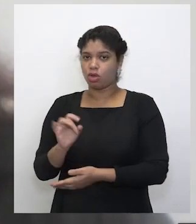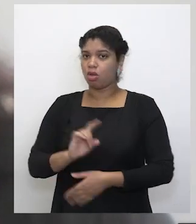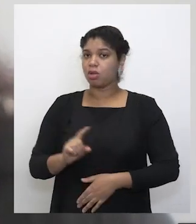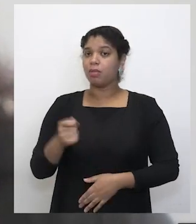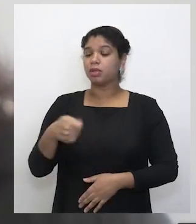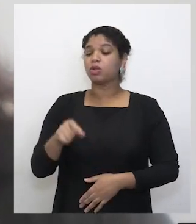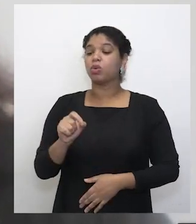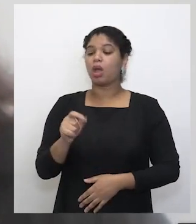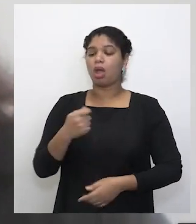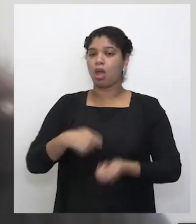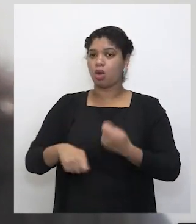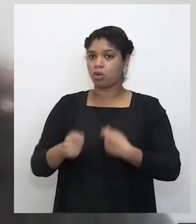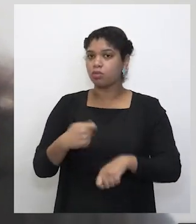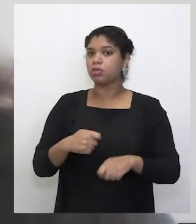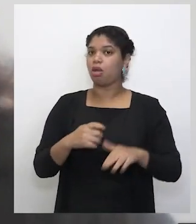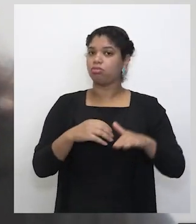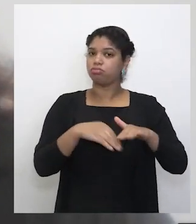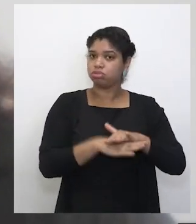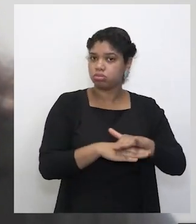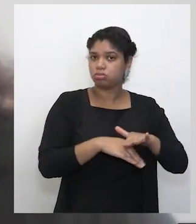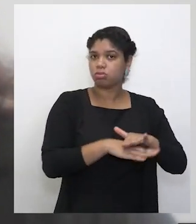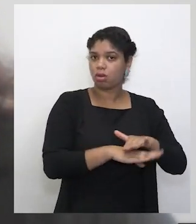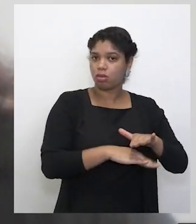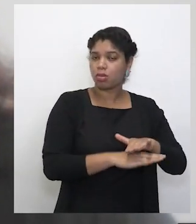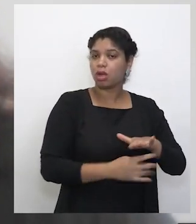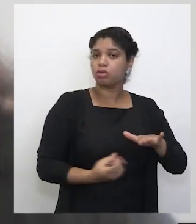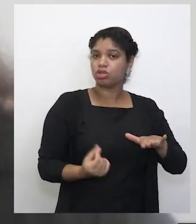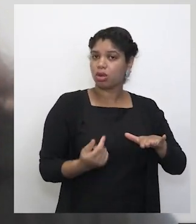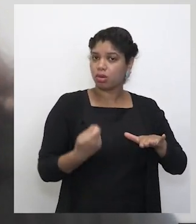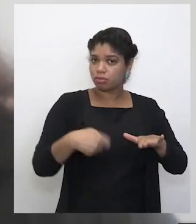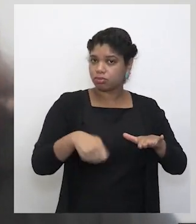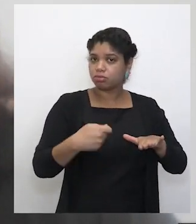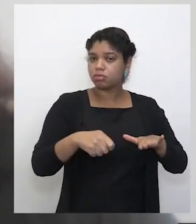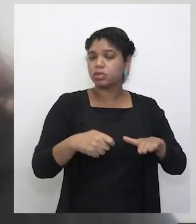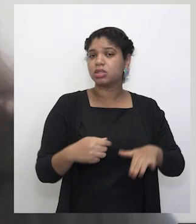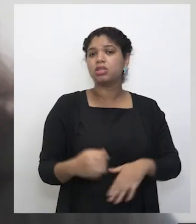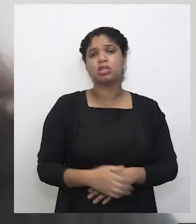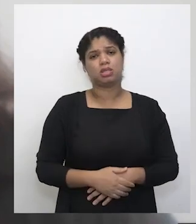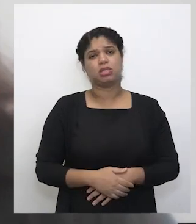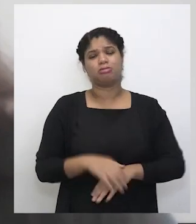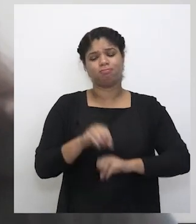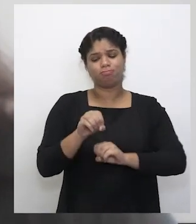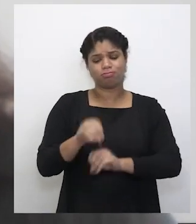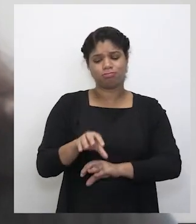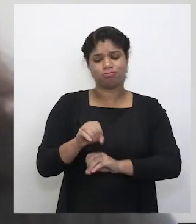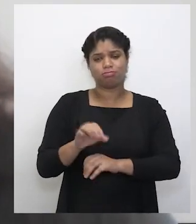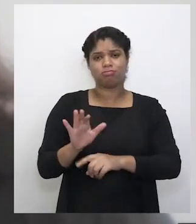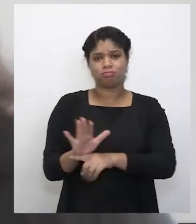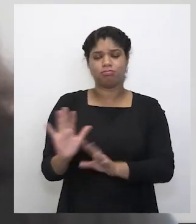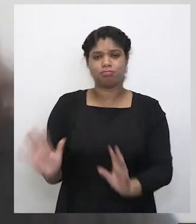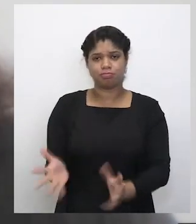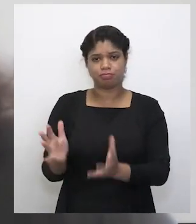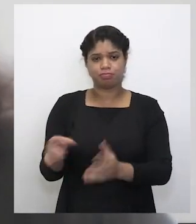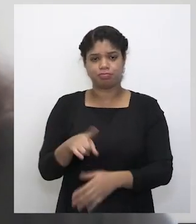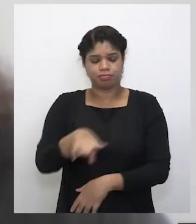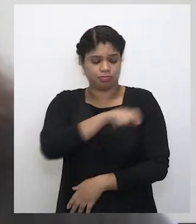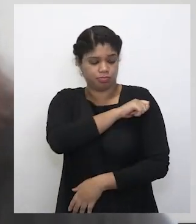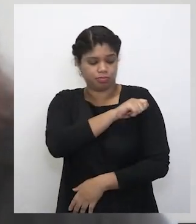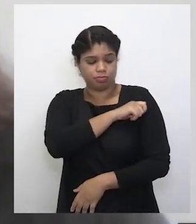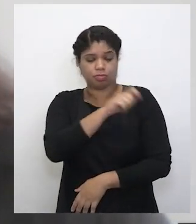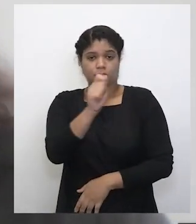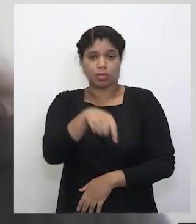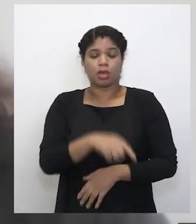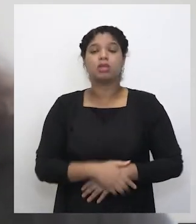economizar, eles precisam guardar essa visão. A gente começa a introduzir nos